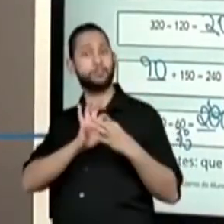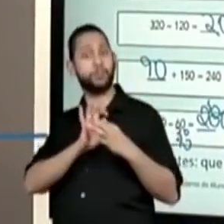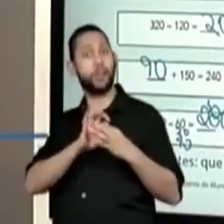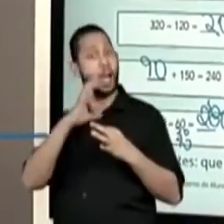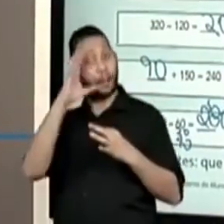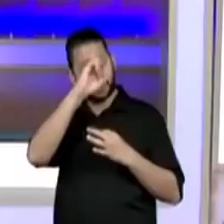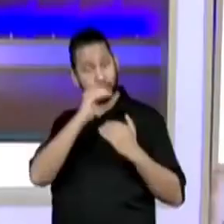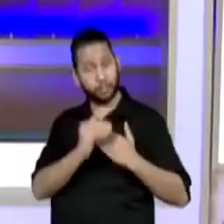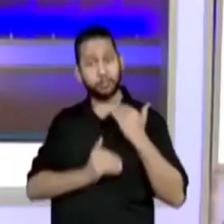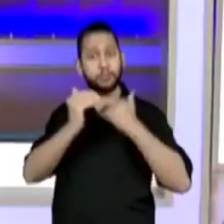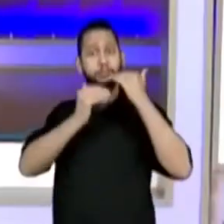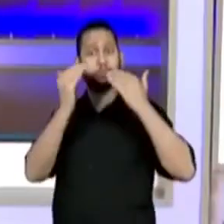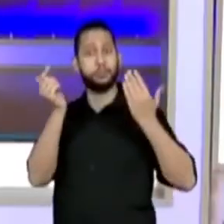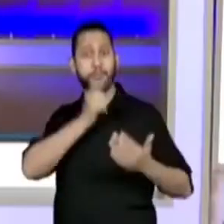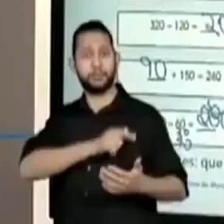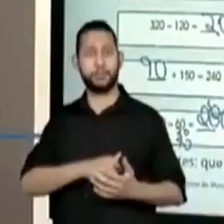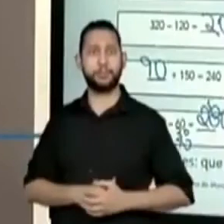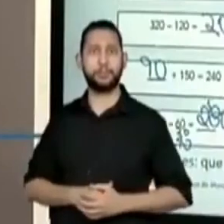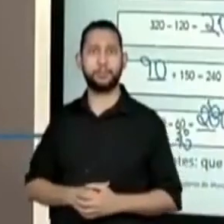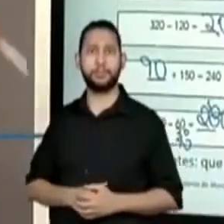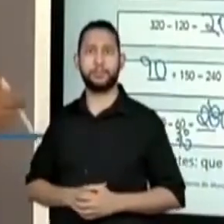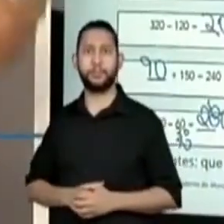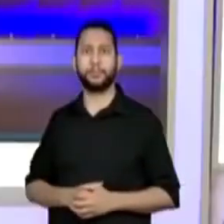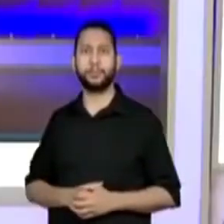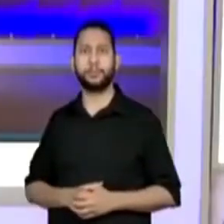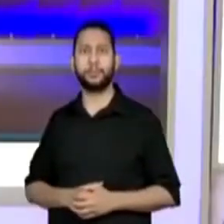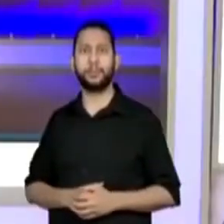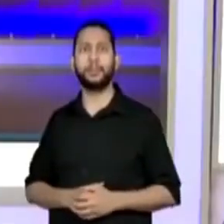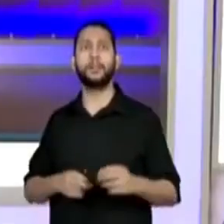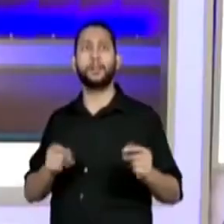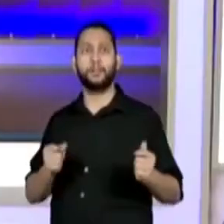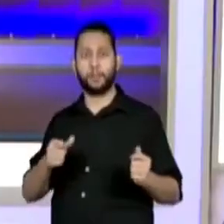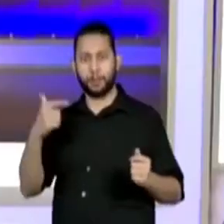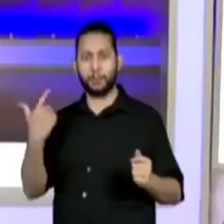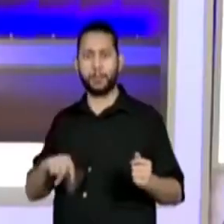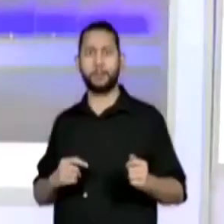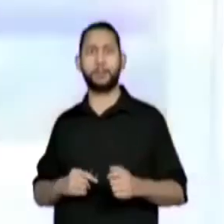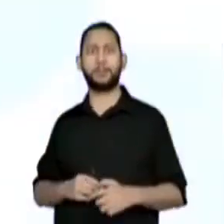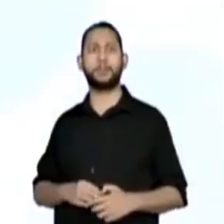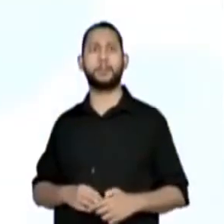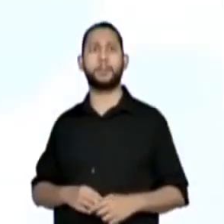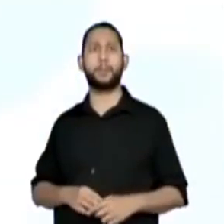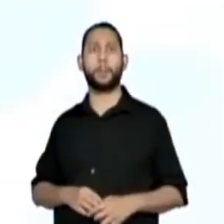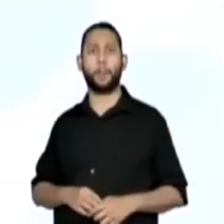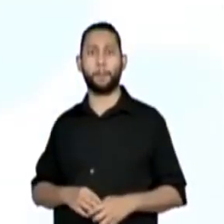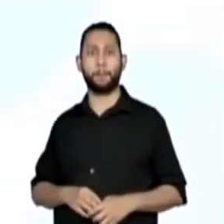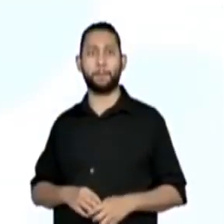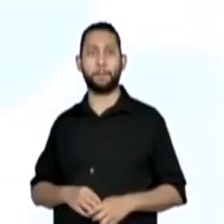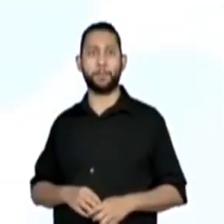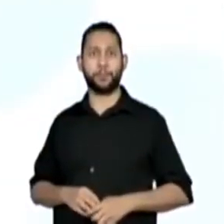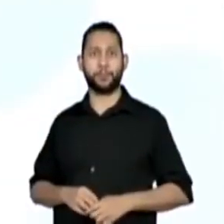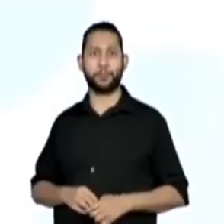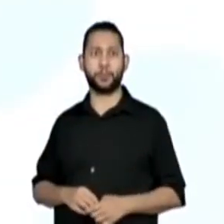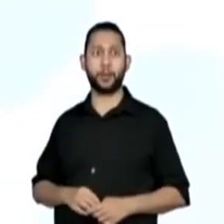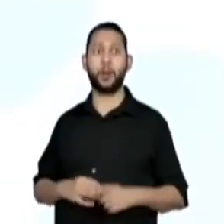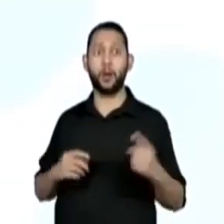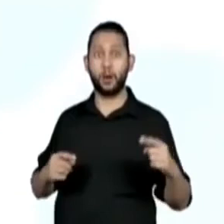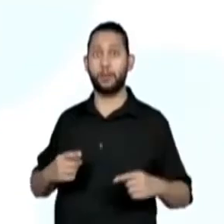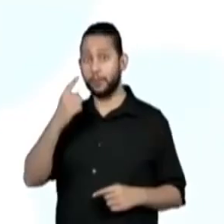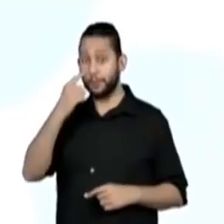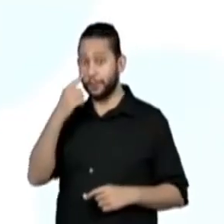gente aprende melhor tá bom presente para dar mental canarias e arrumar a van saiu todo fazendo a certinho ó